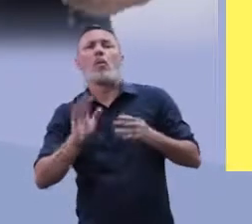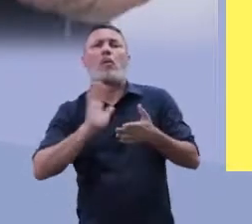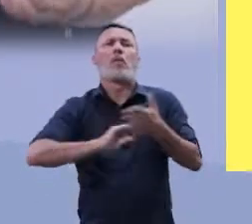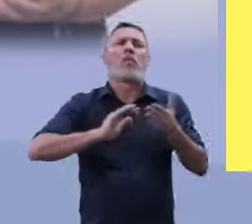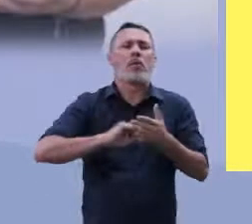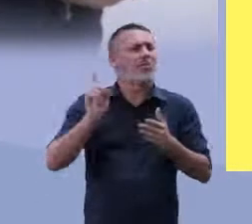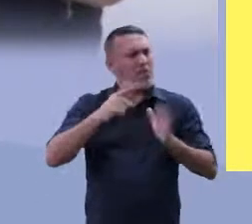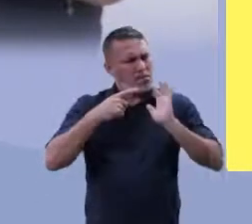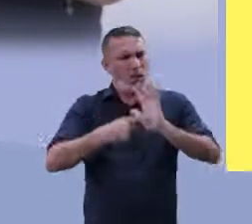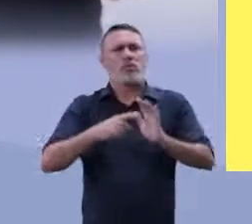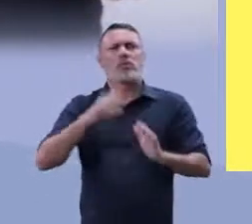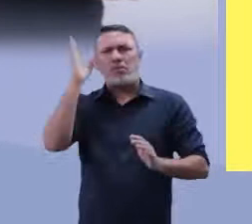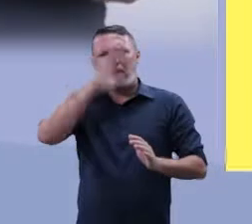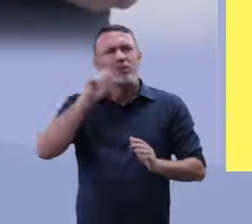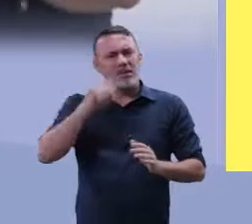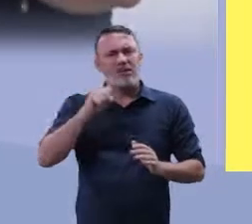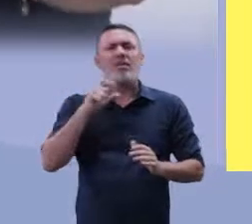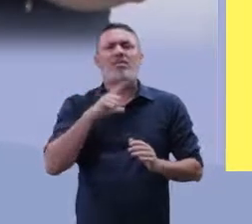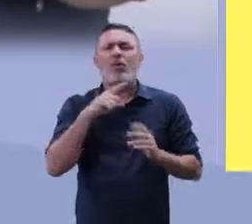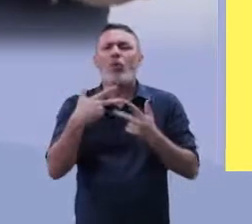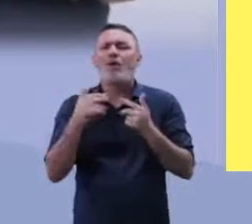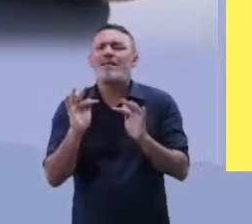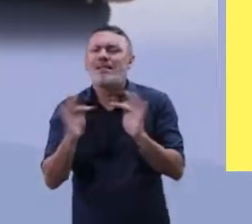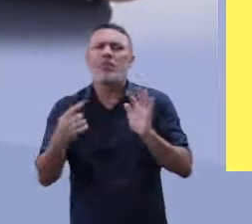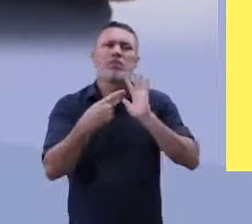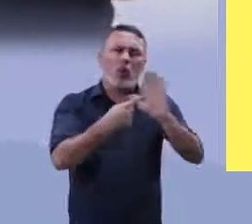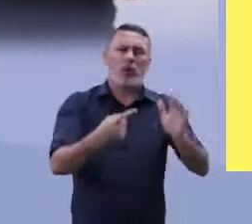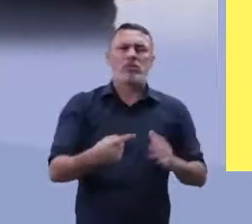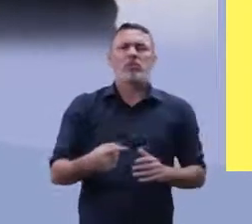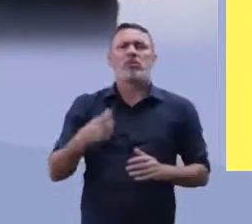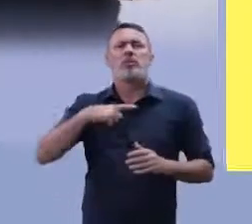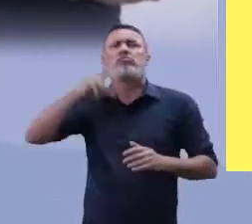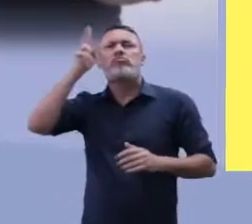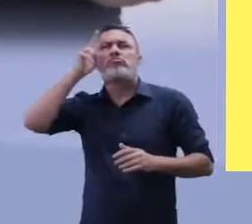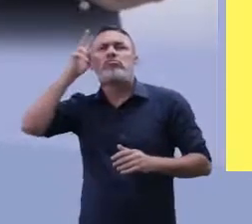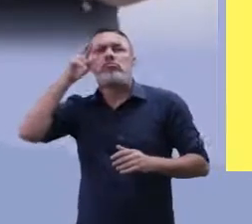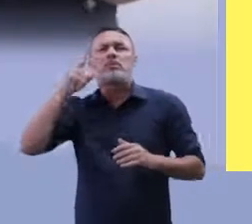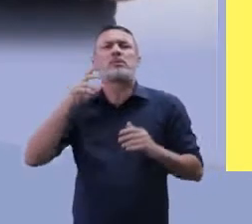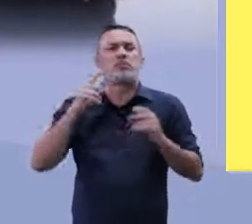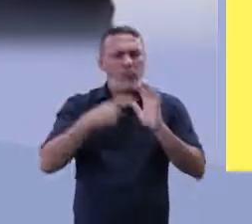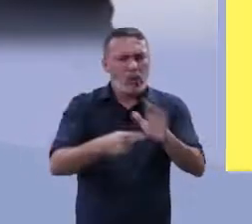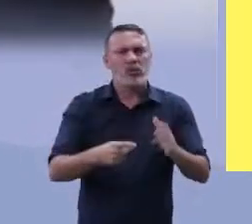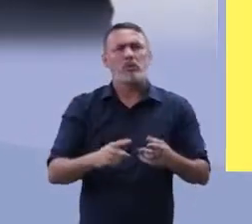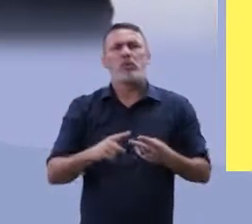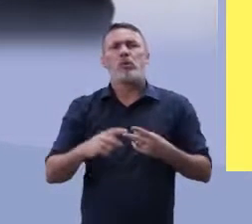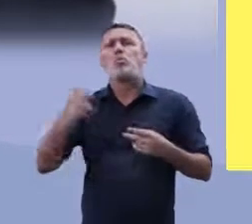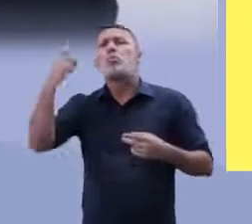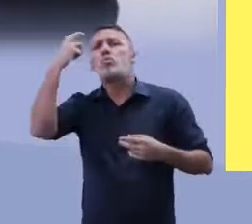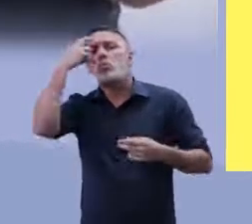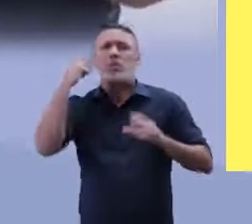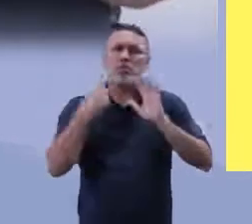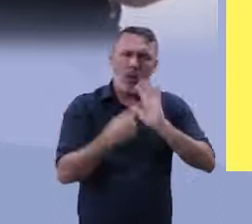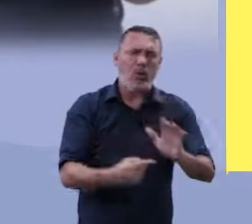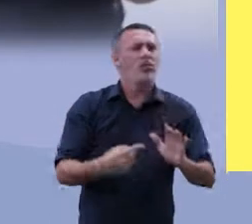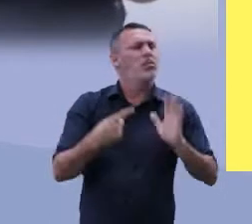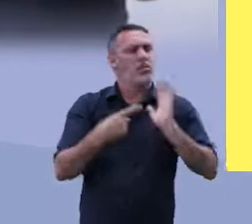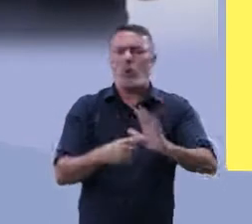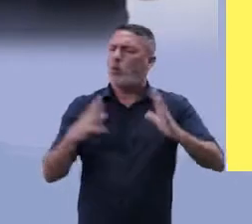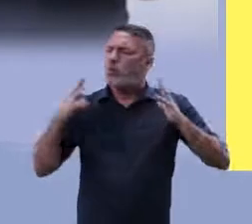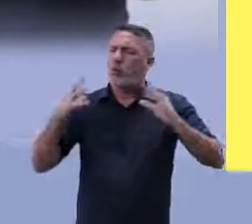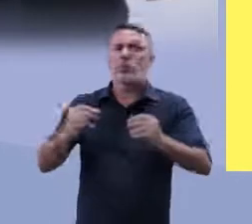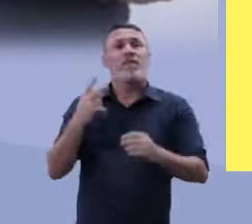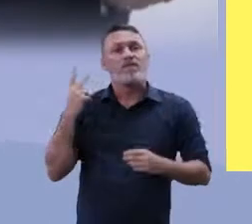homem nacional. Eles valorizavam as coisas mais simples, as raízes culturais, a nossa herança